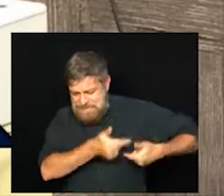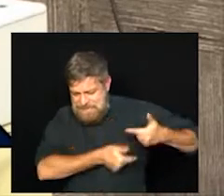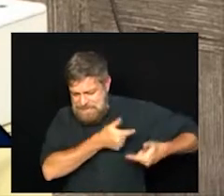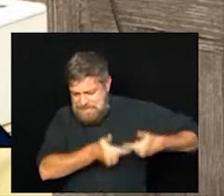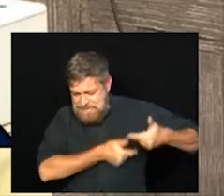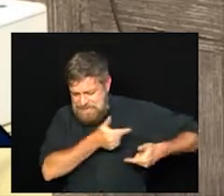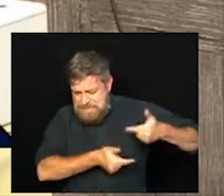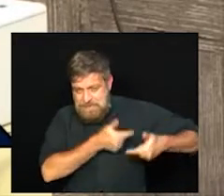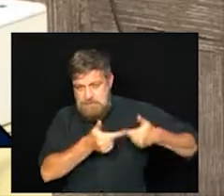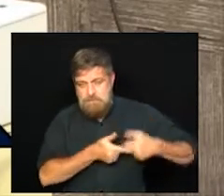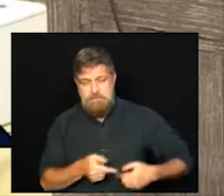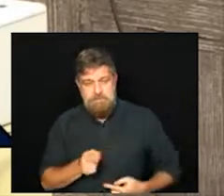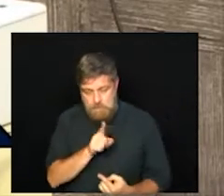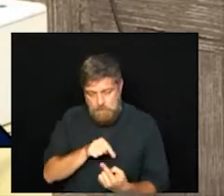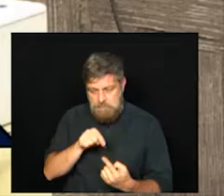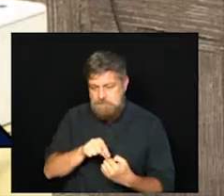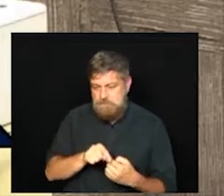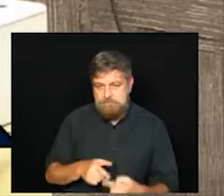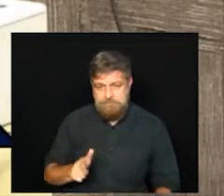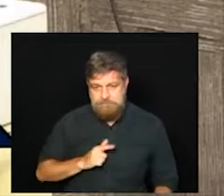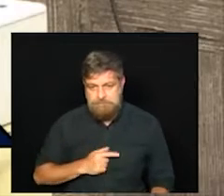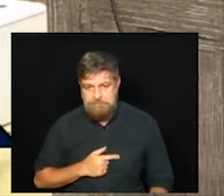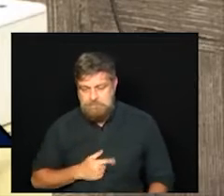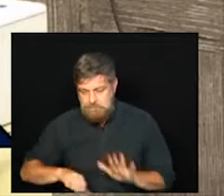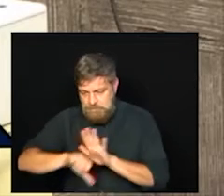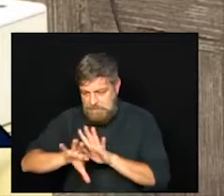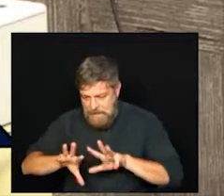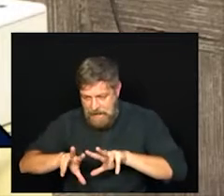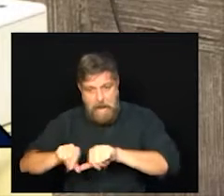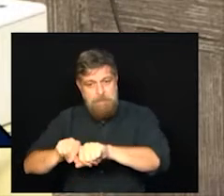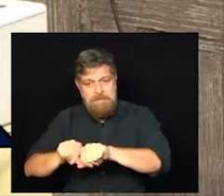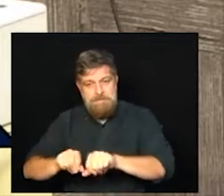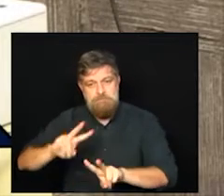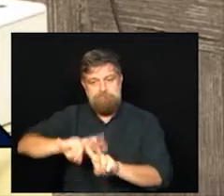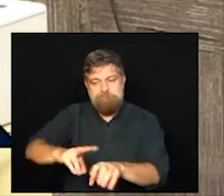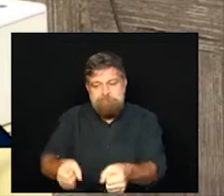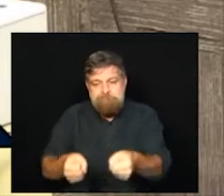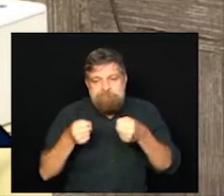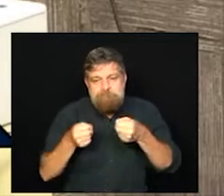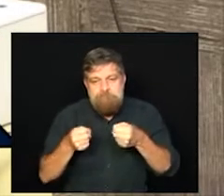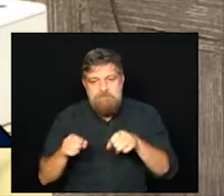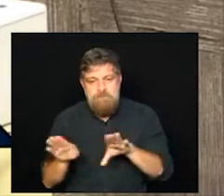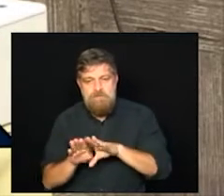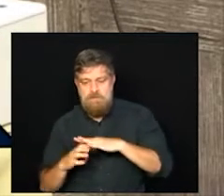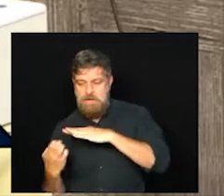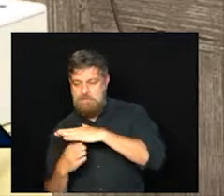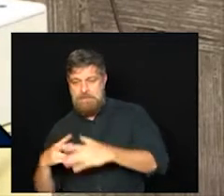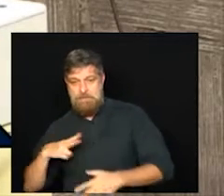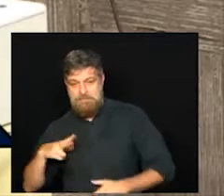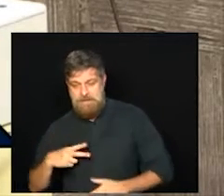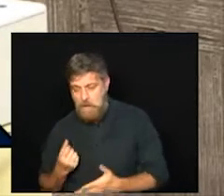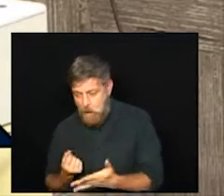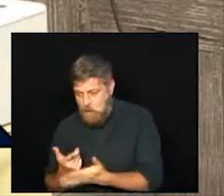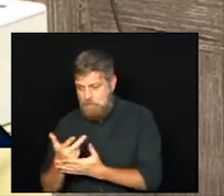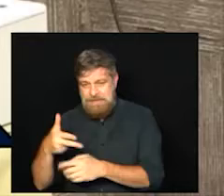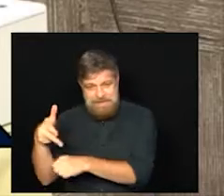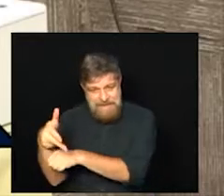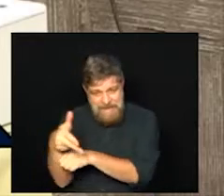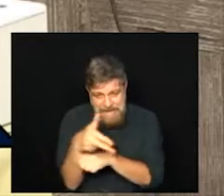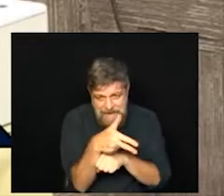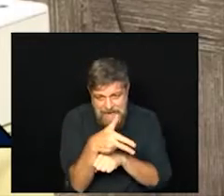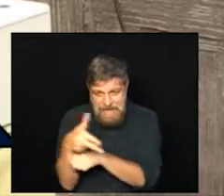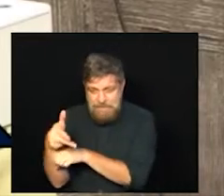trabalhando, prendendo os marginais, e com o privado comprando esse sistema, comprando as